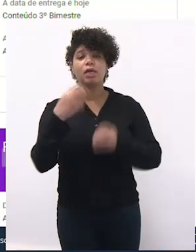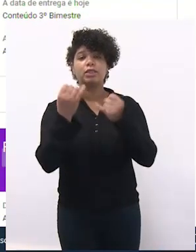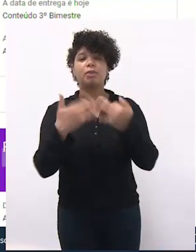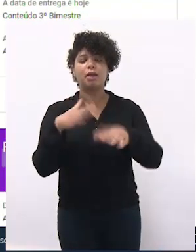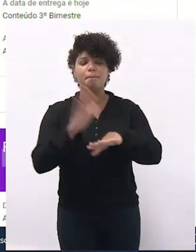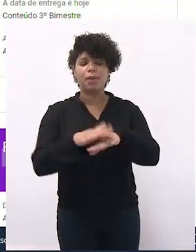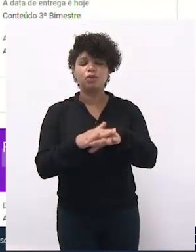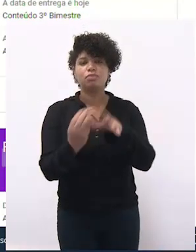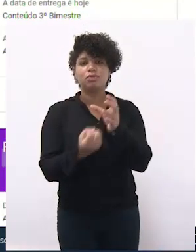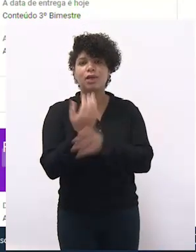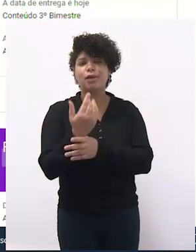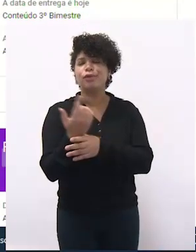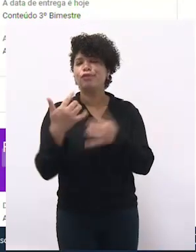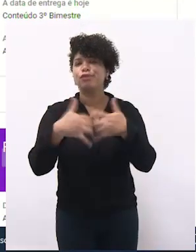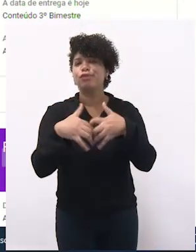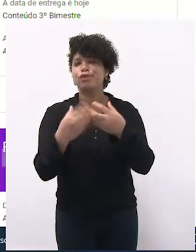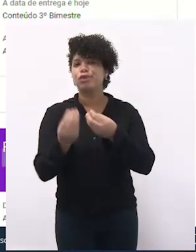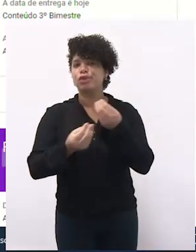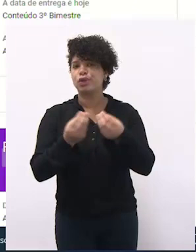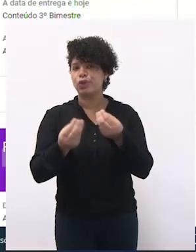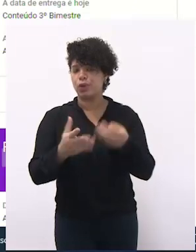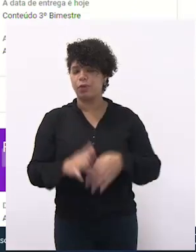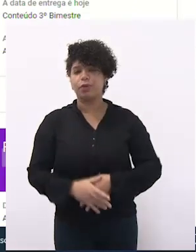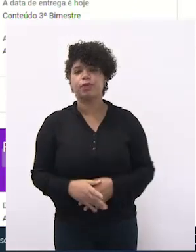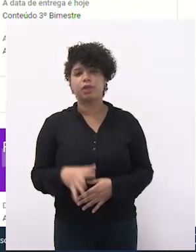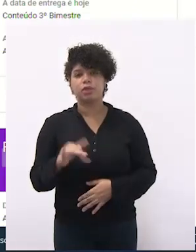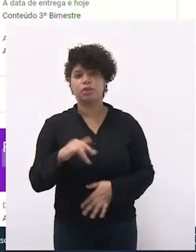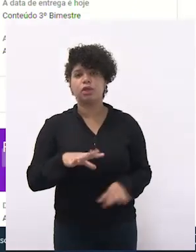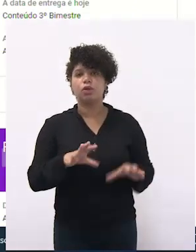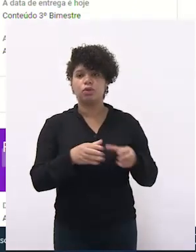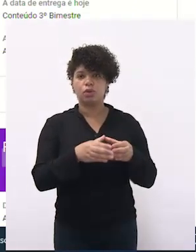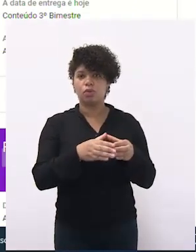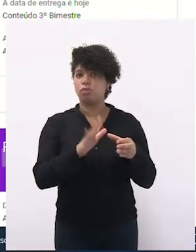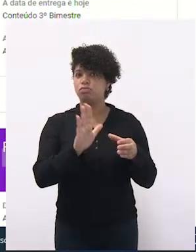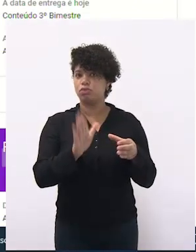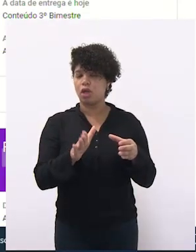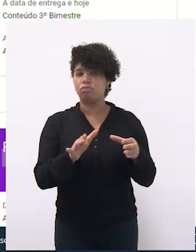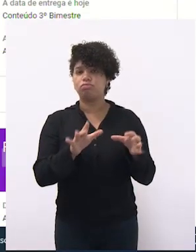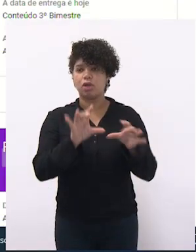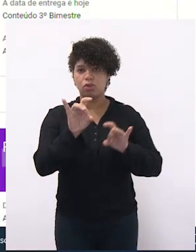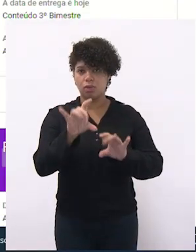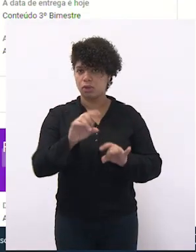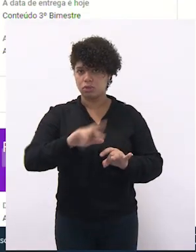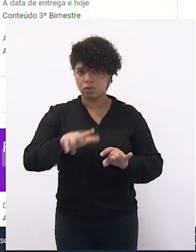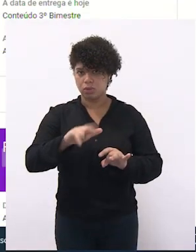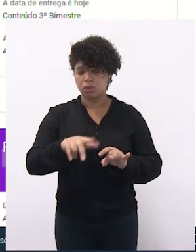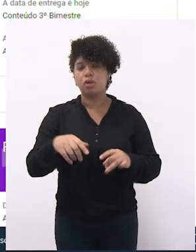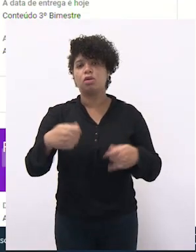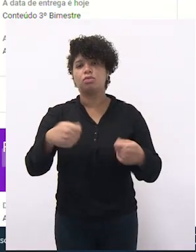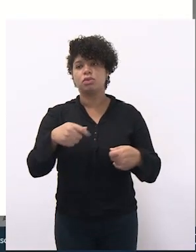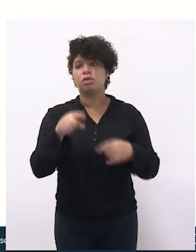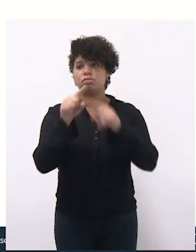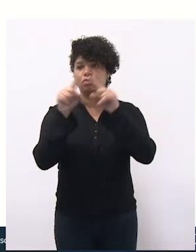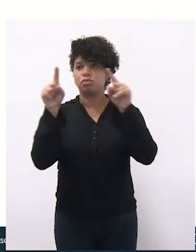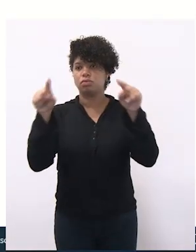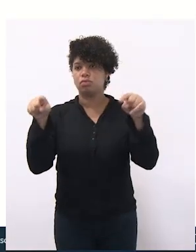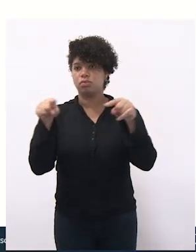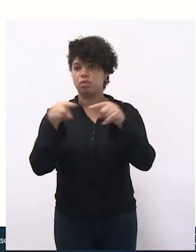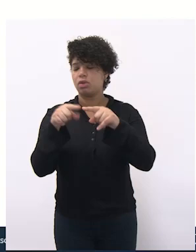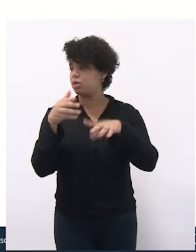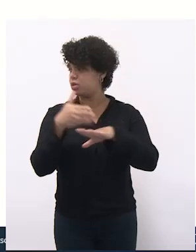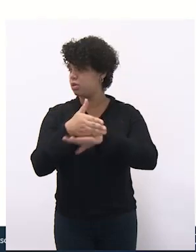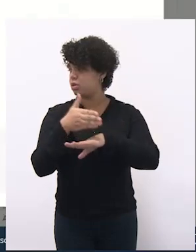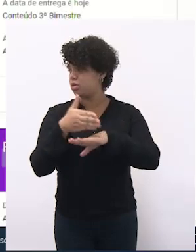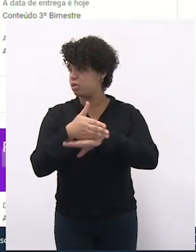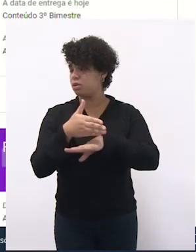então. Caso a turma não seja sincronizada automaticamente, você pode vir aqui em participar da turma,